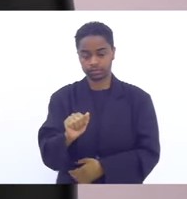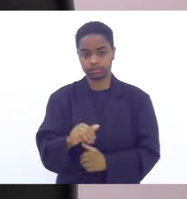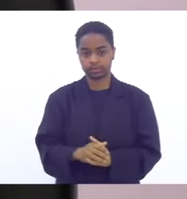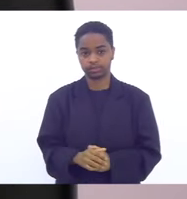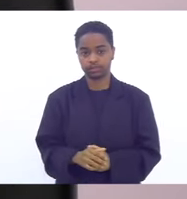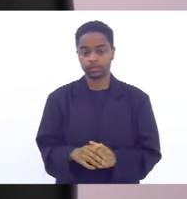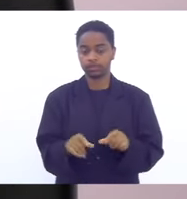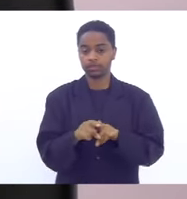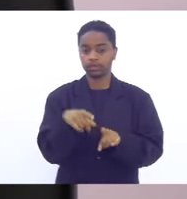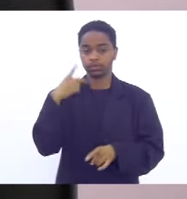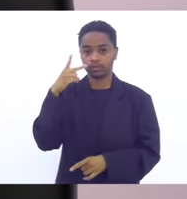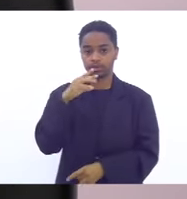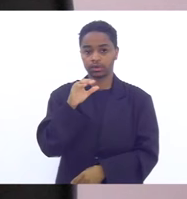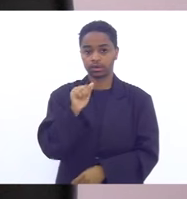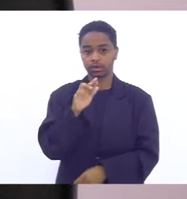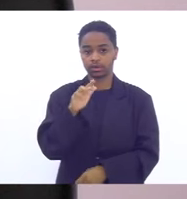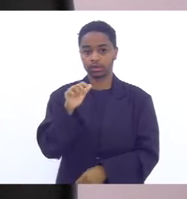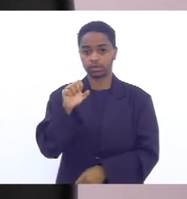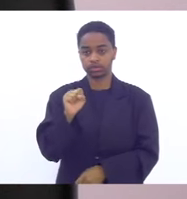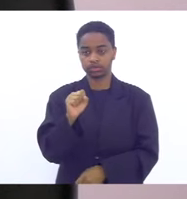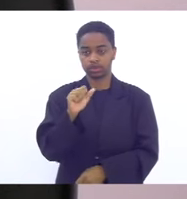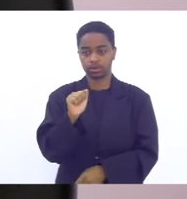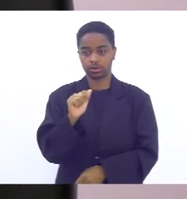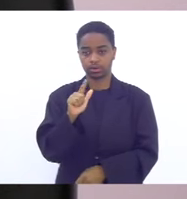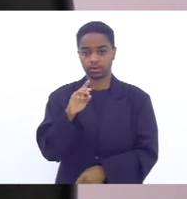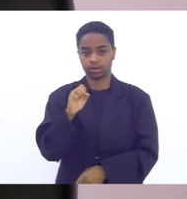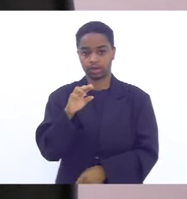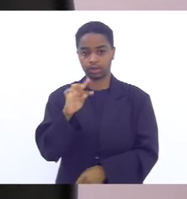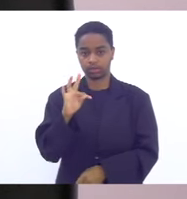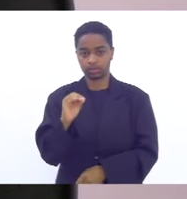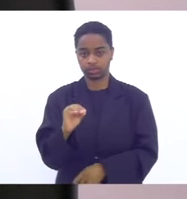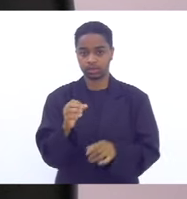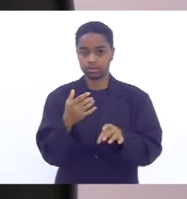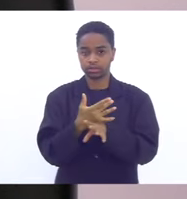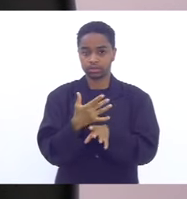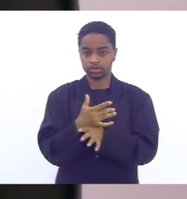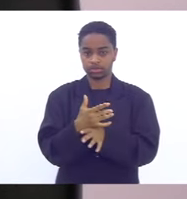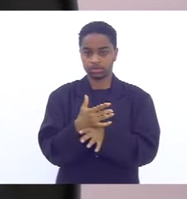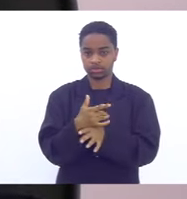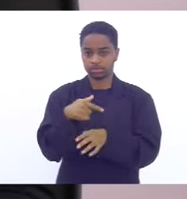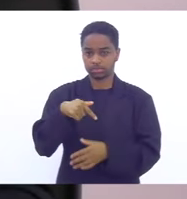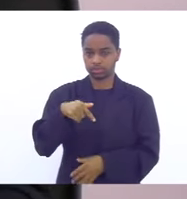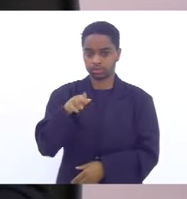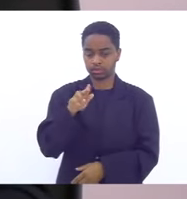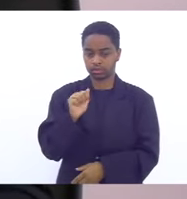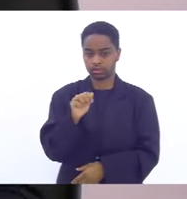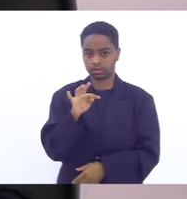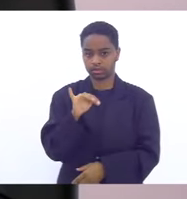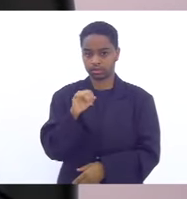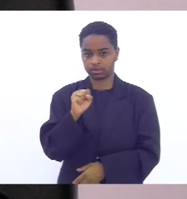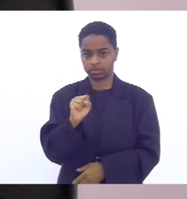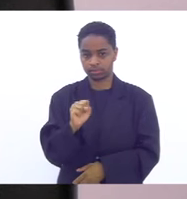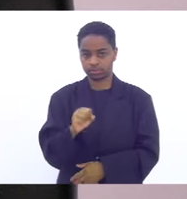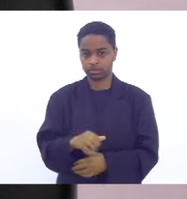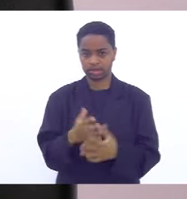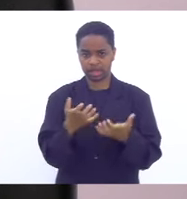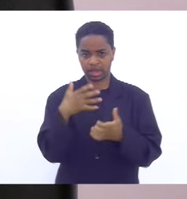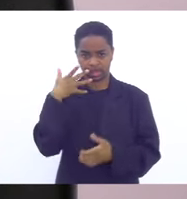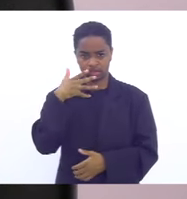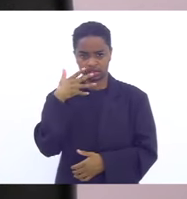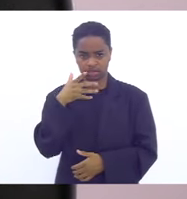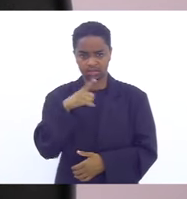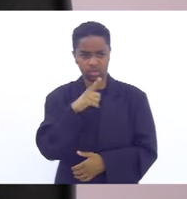o vereador Carlos Alberto Lopes, da cidade de Coatis, está presente? Quer fazer uso da palavra?